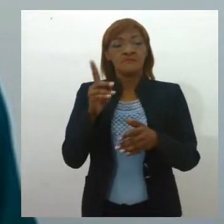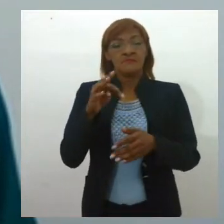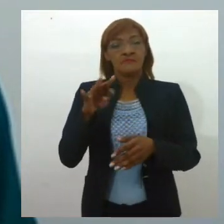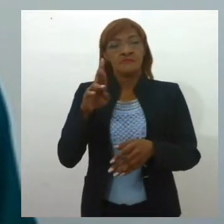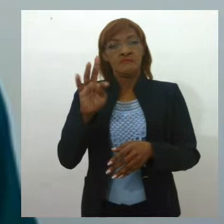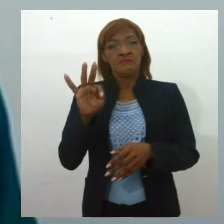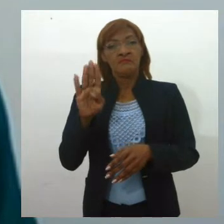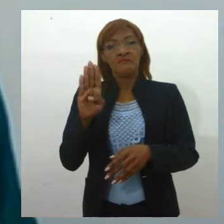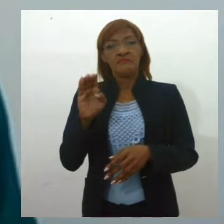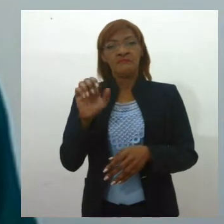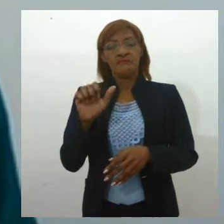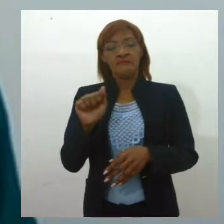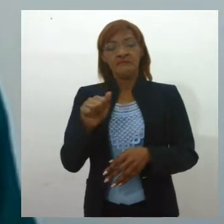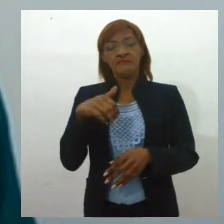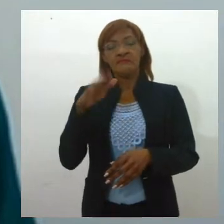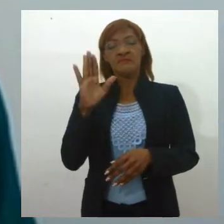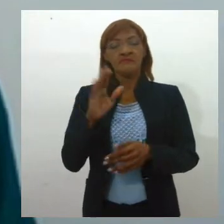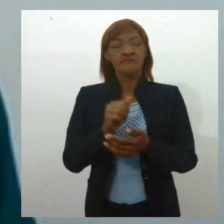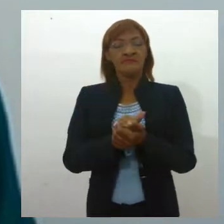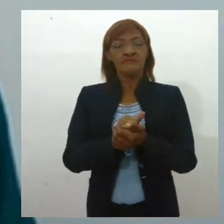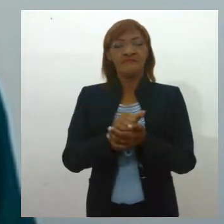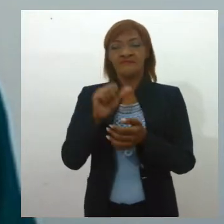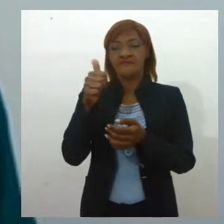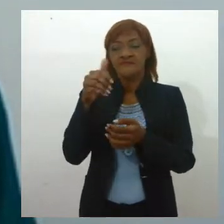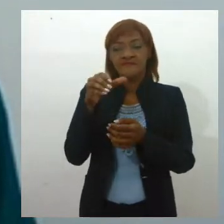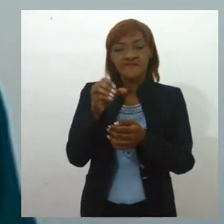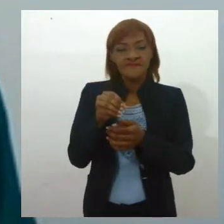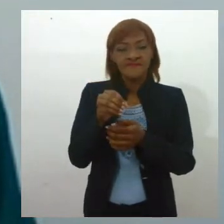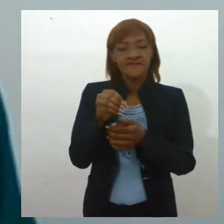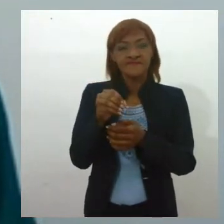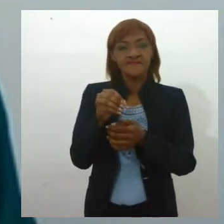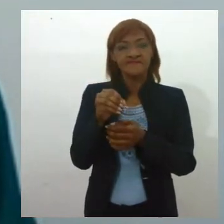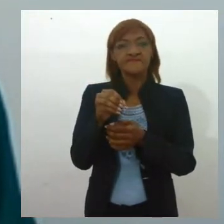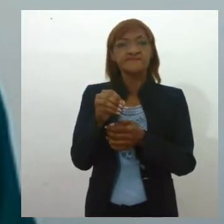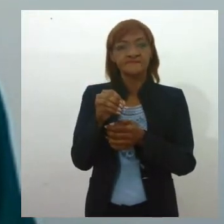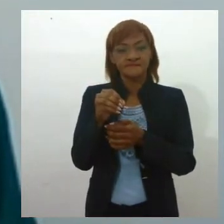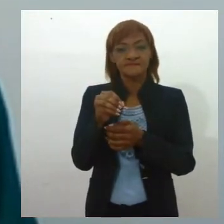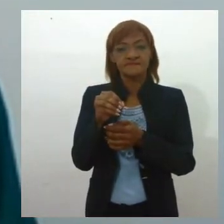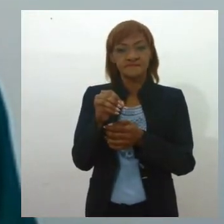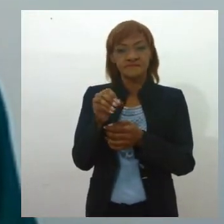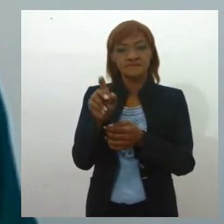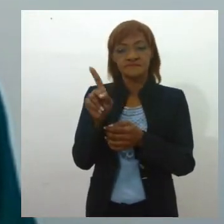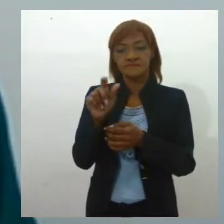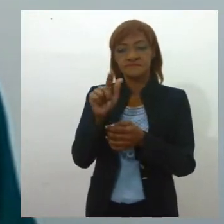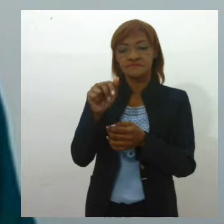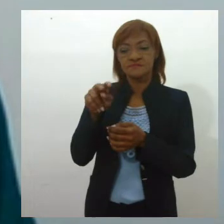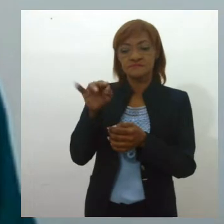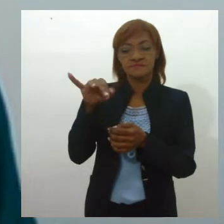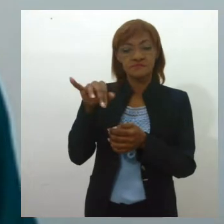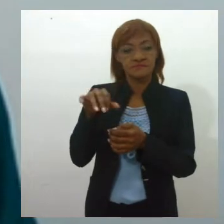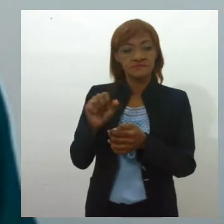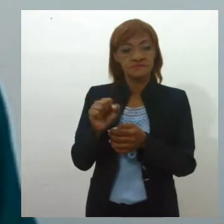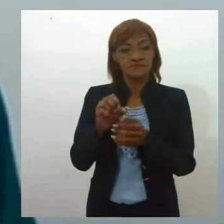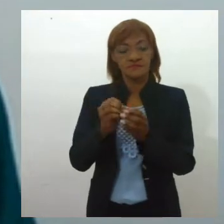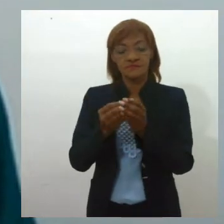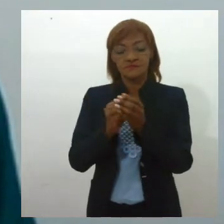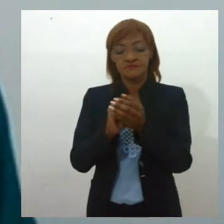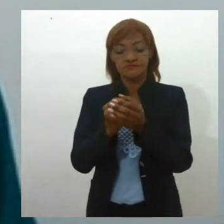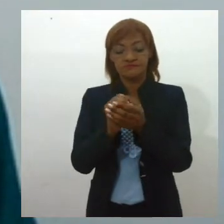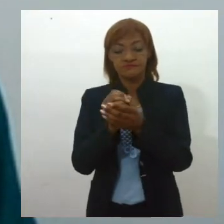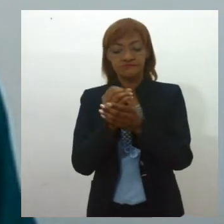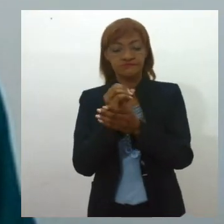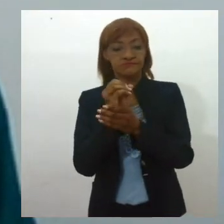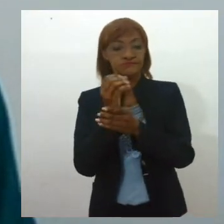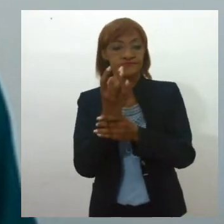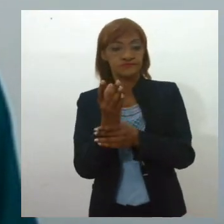Atlântica. Mais de 10 mil mudas foram plantadas de espécies dessa mata. Fizemos o